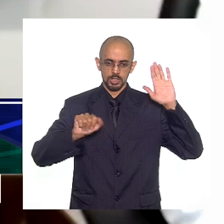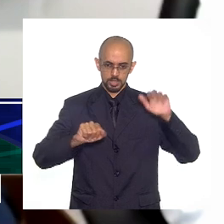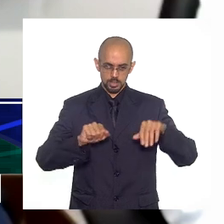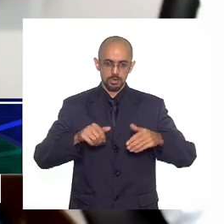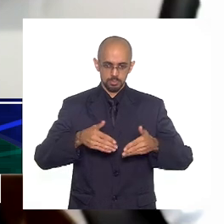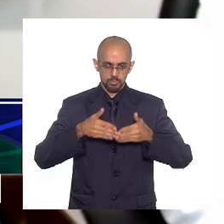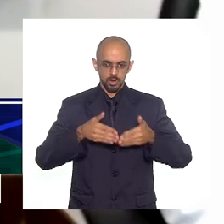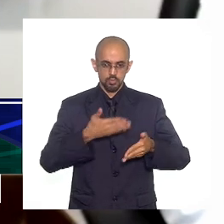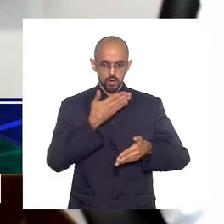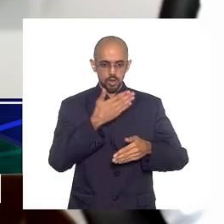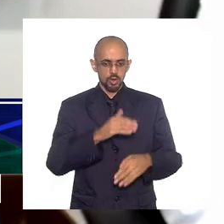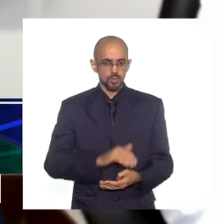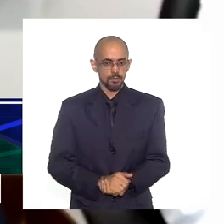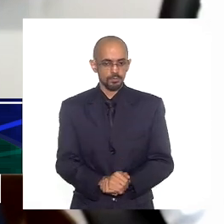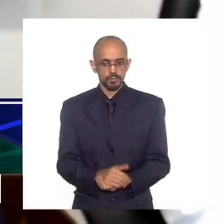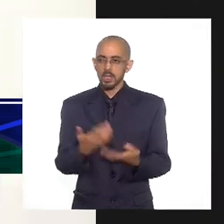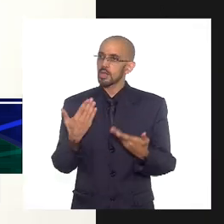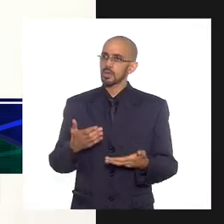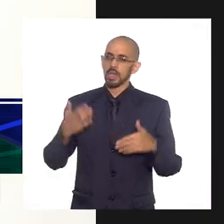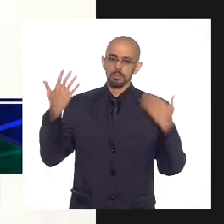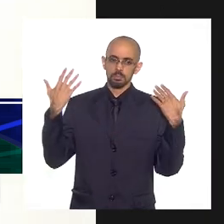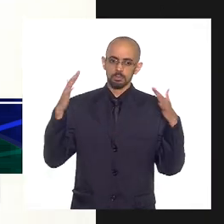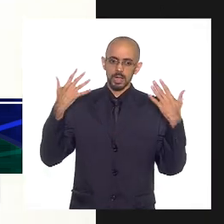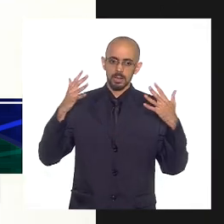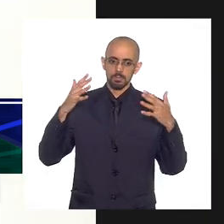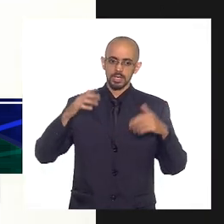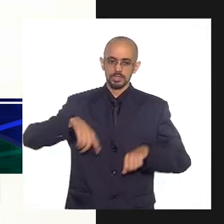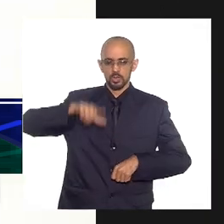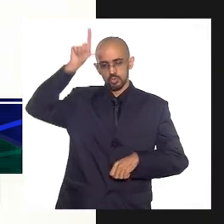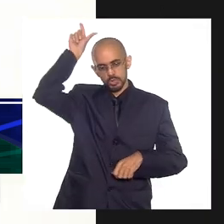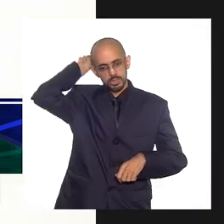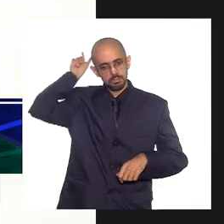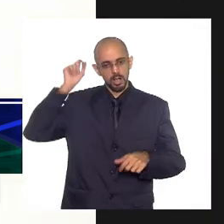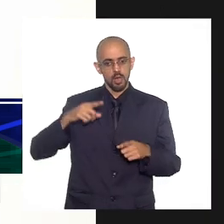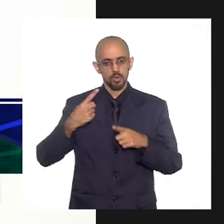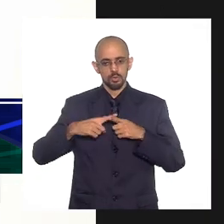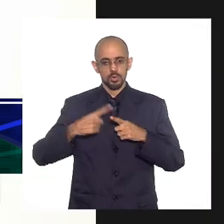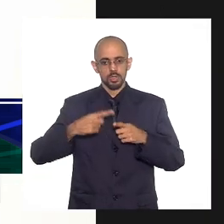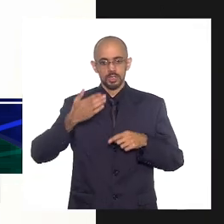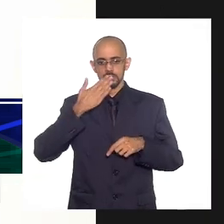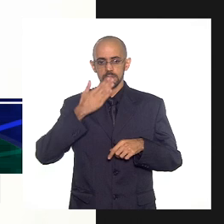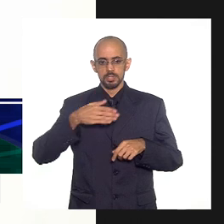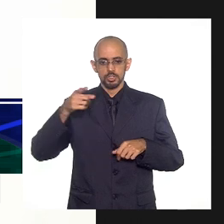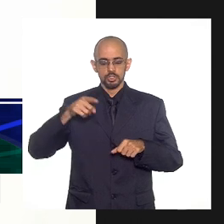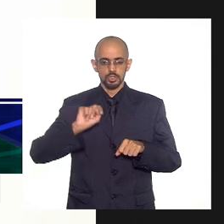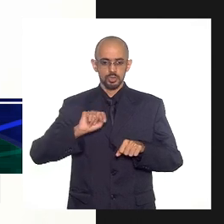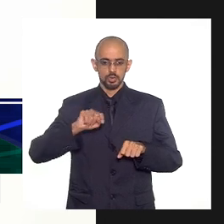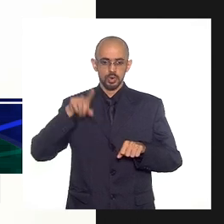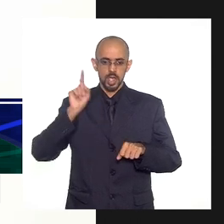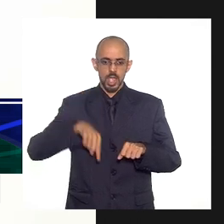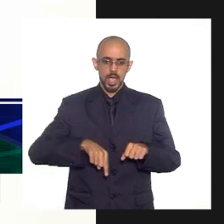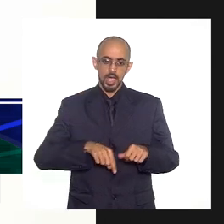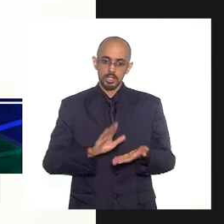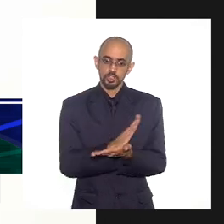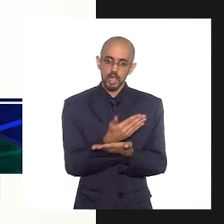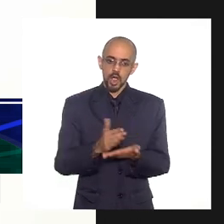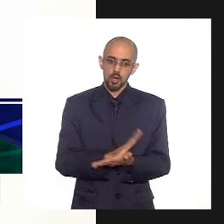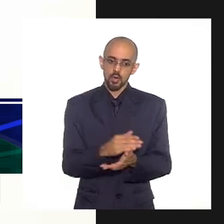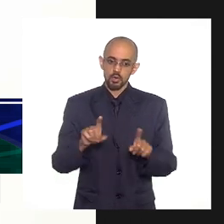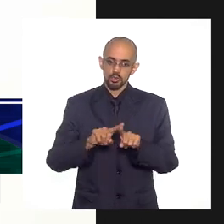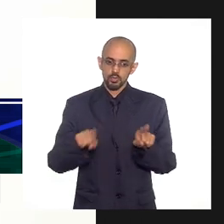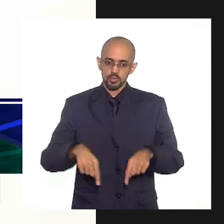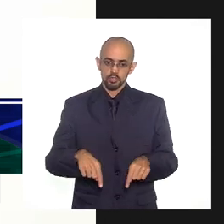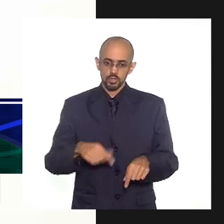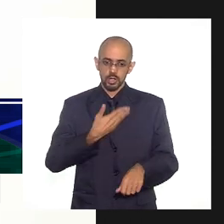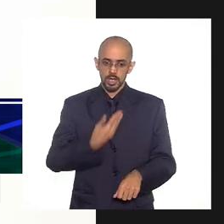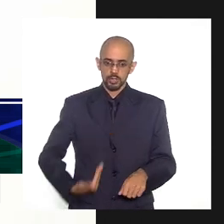favor. Eu queria parabenizar o deputado Luiz Paulo, que essa solicitação, essa demanda, é uma parcela significativa dos